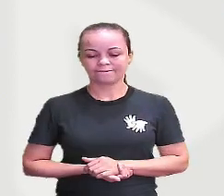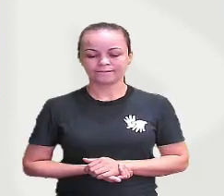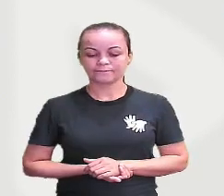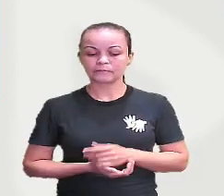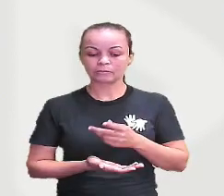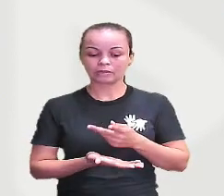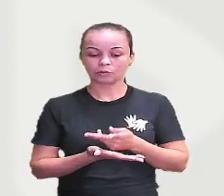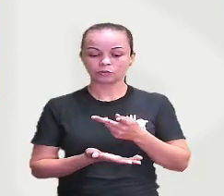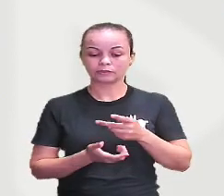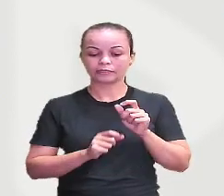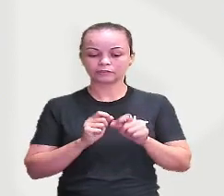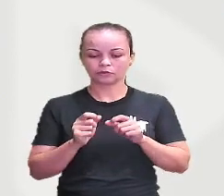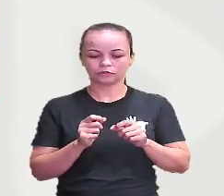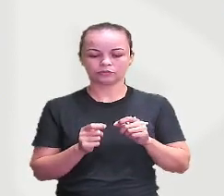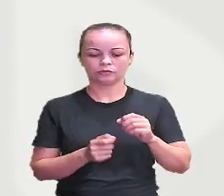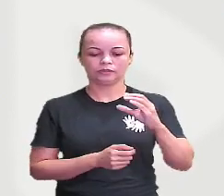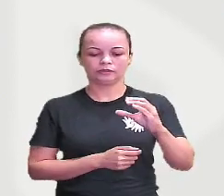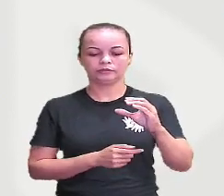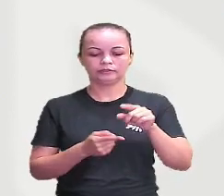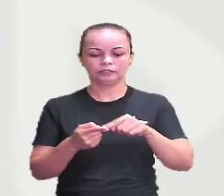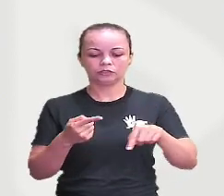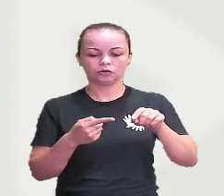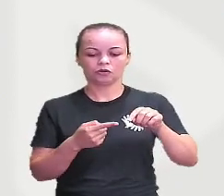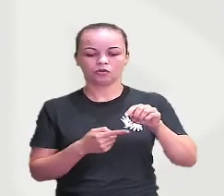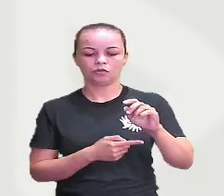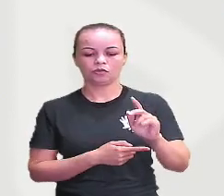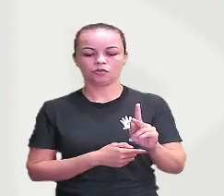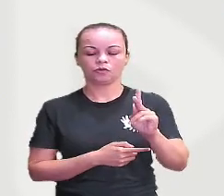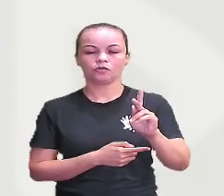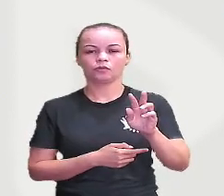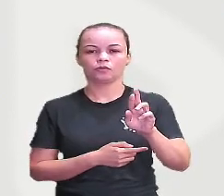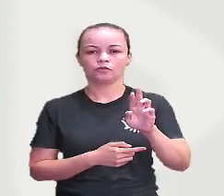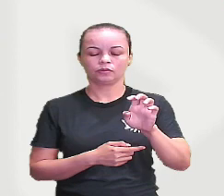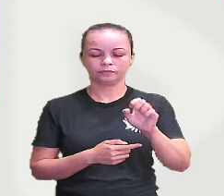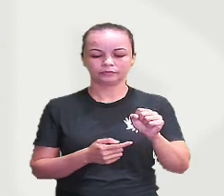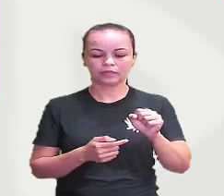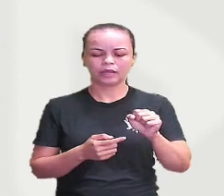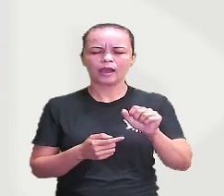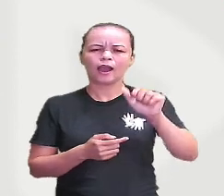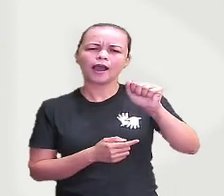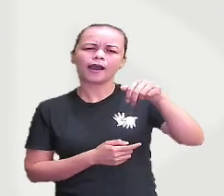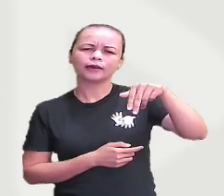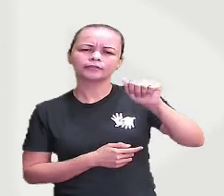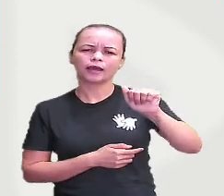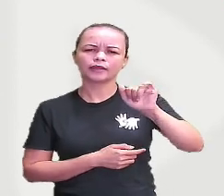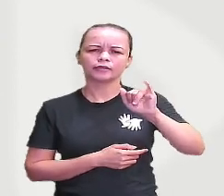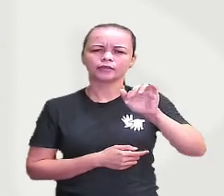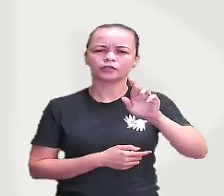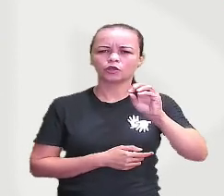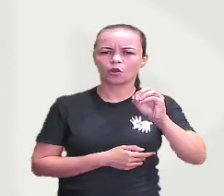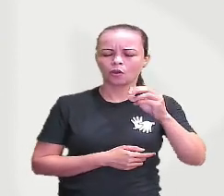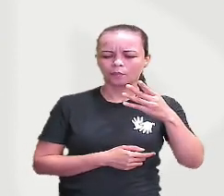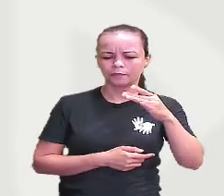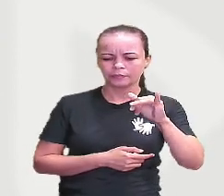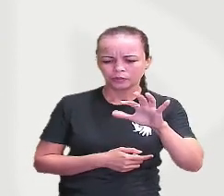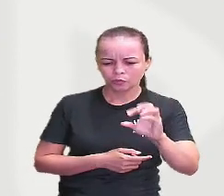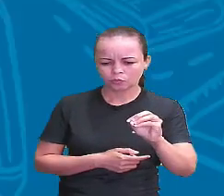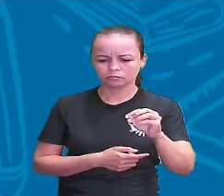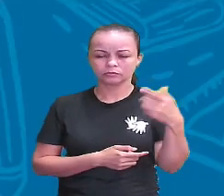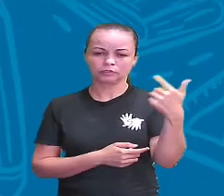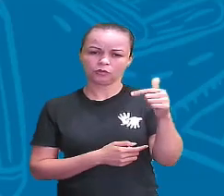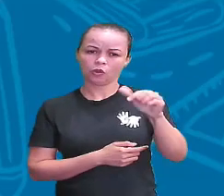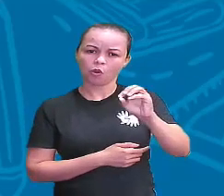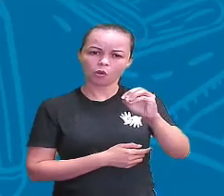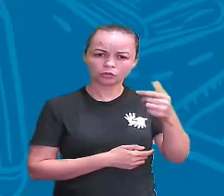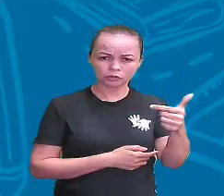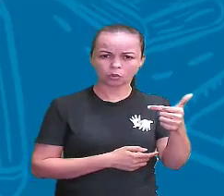aonde? No citossol. E é um processo que é interessante, ó, é anaeróbico. Não tem a presença de oxigênio.